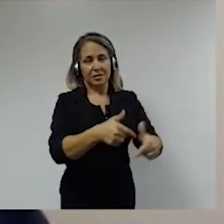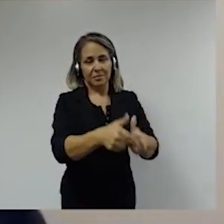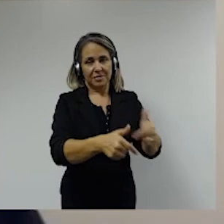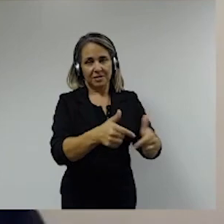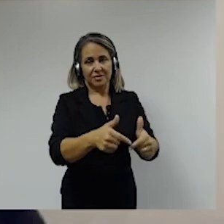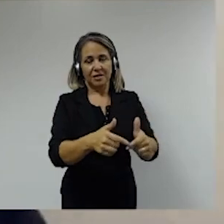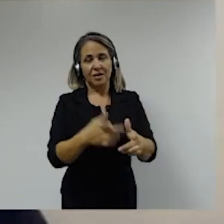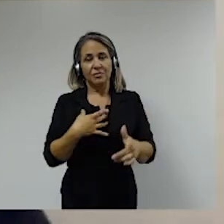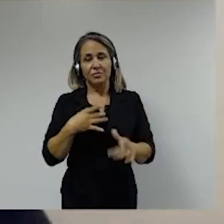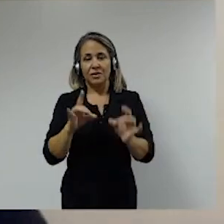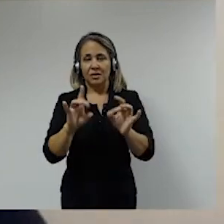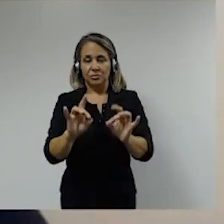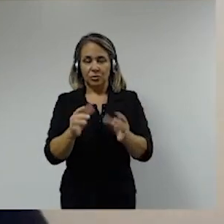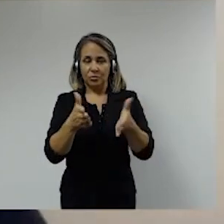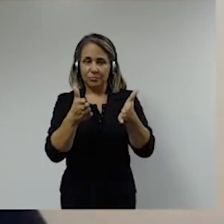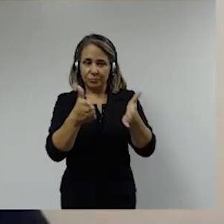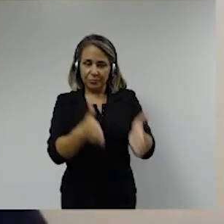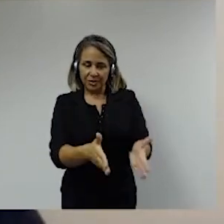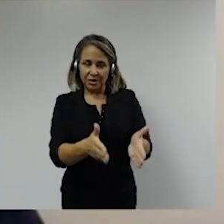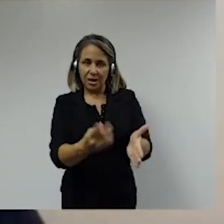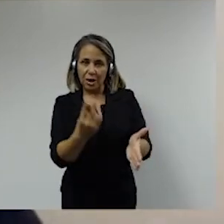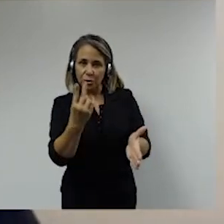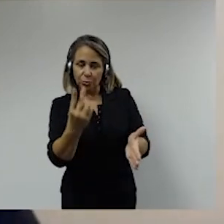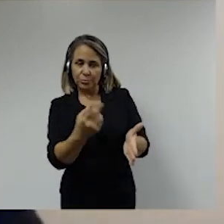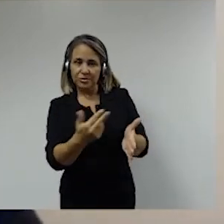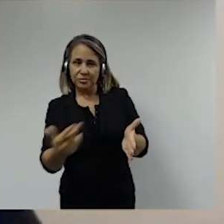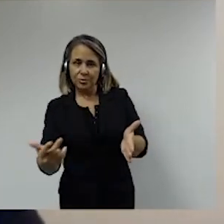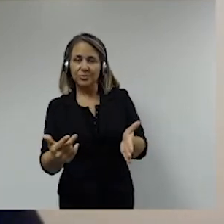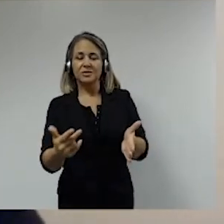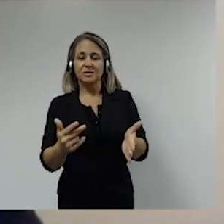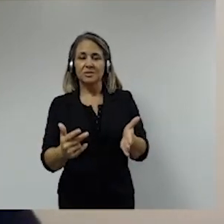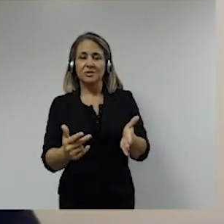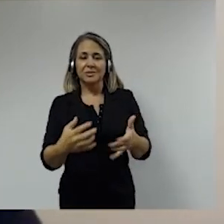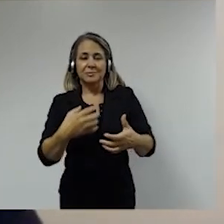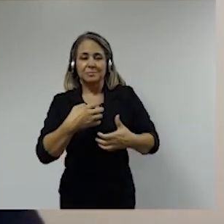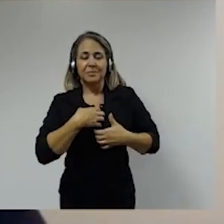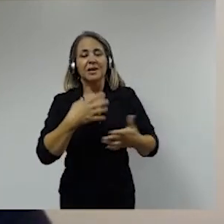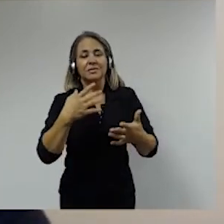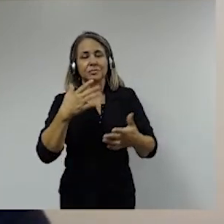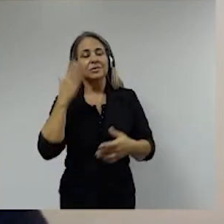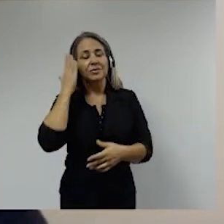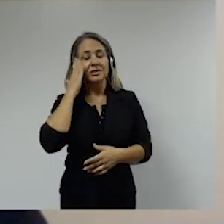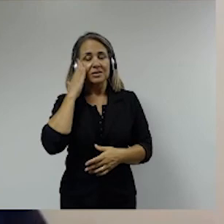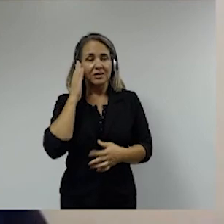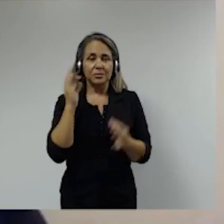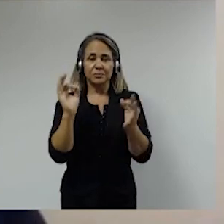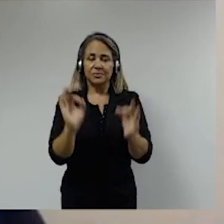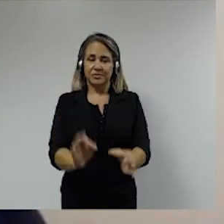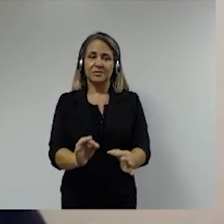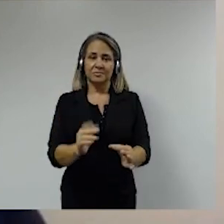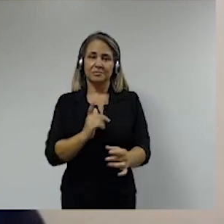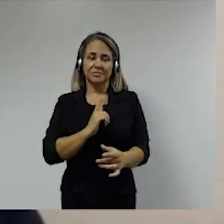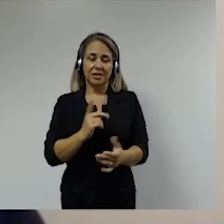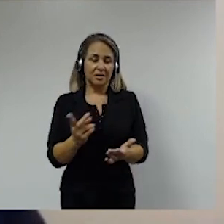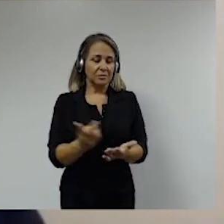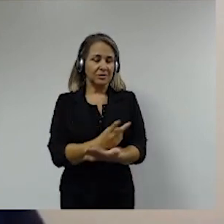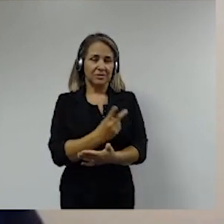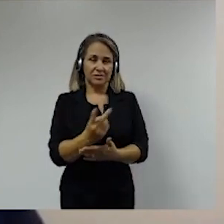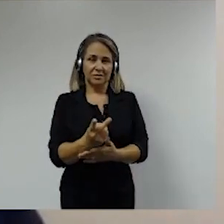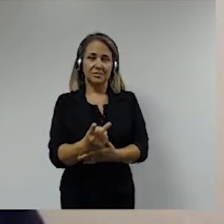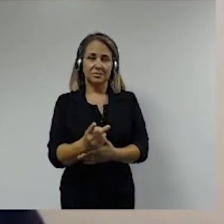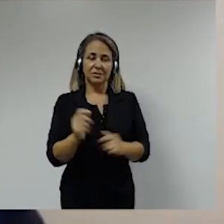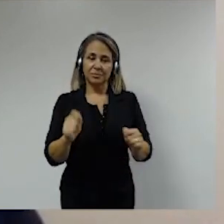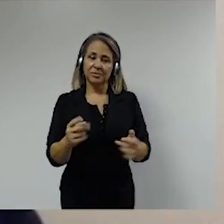vou ficar distrito a duas repercussões, a dois impactos que entendo perfeitamente estarem ocorrendo e que